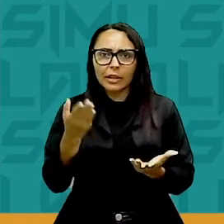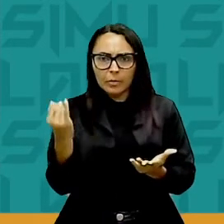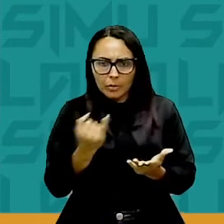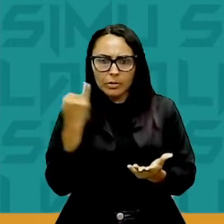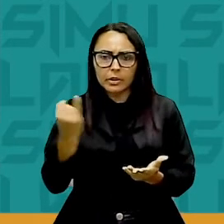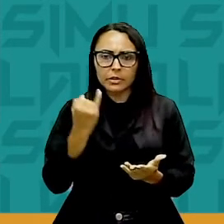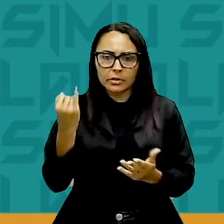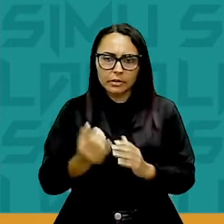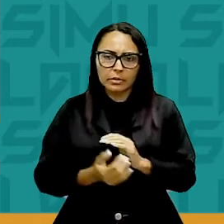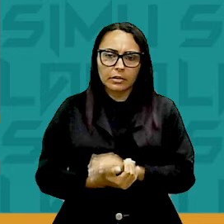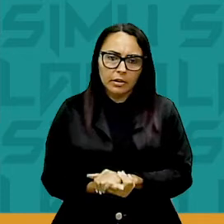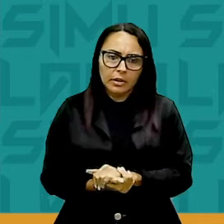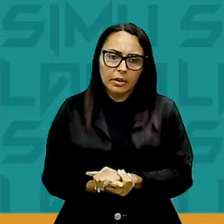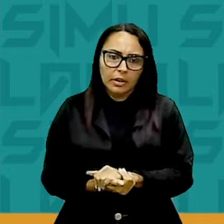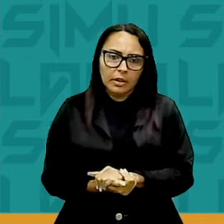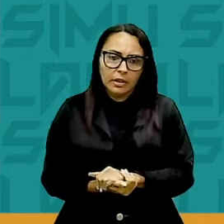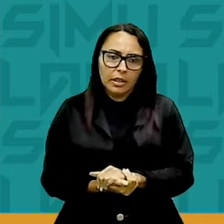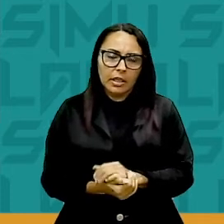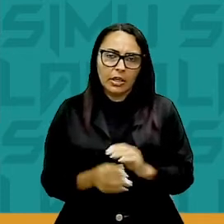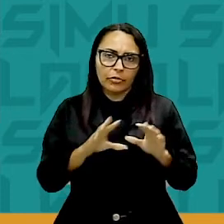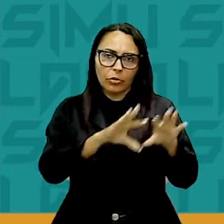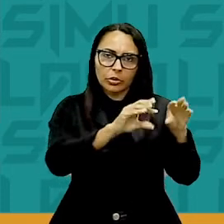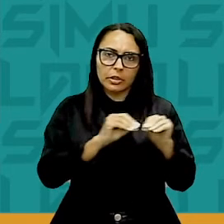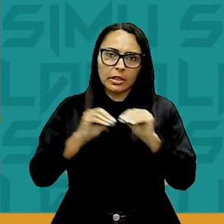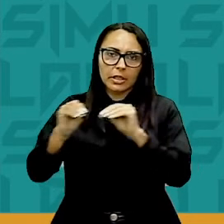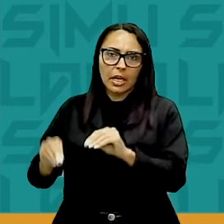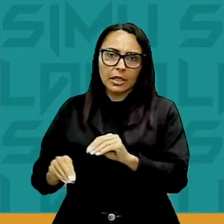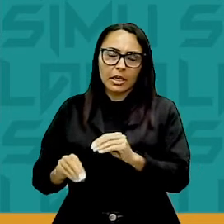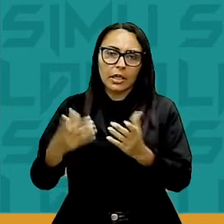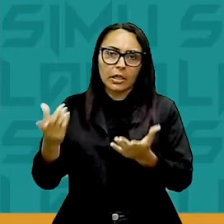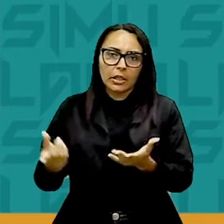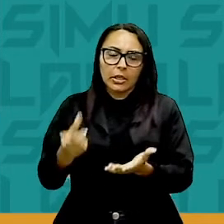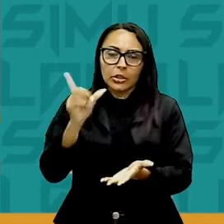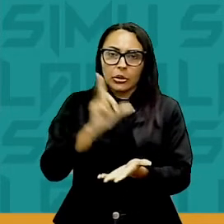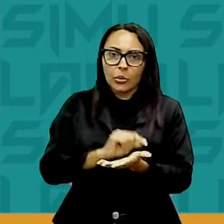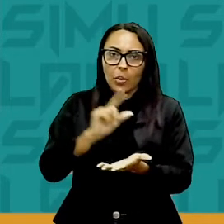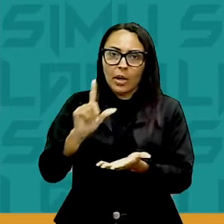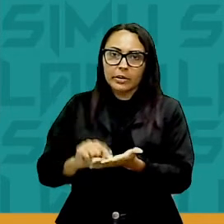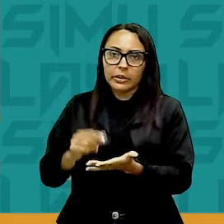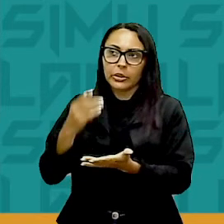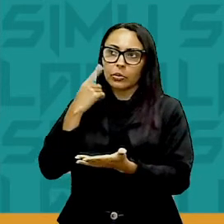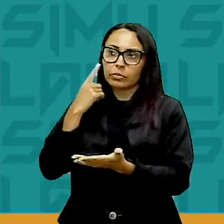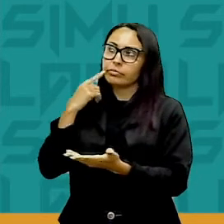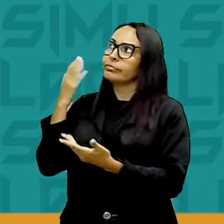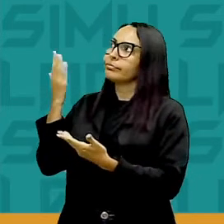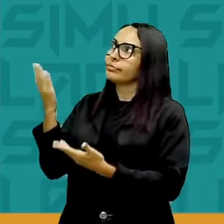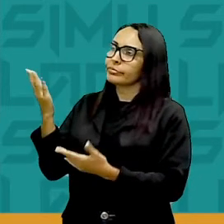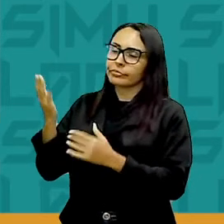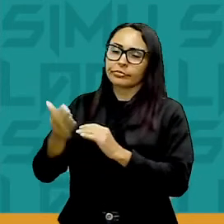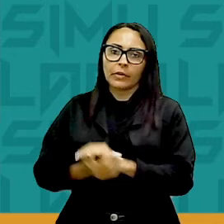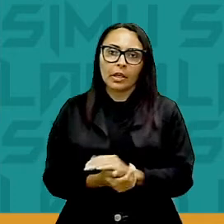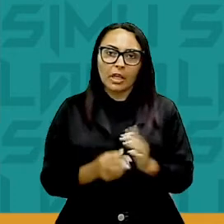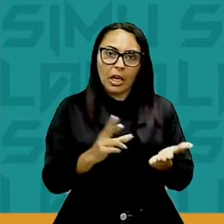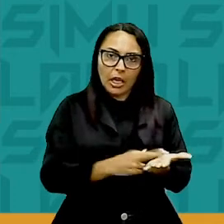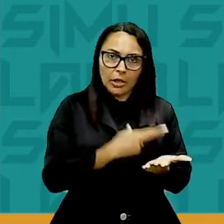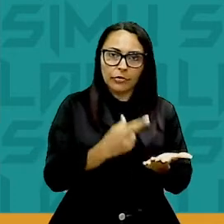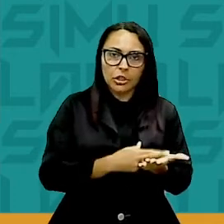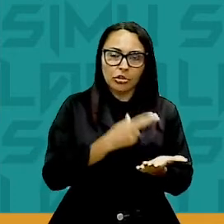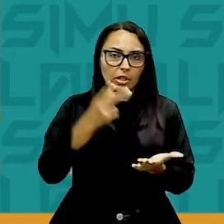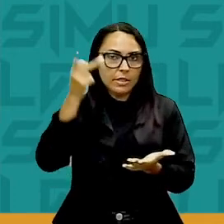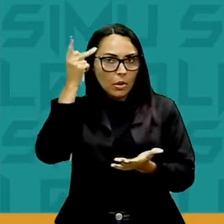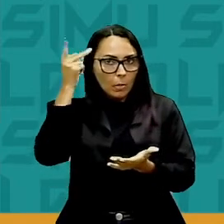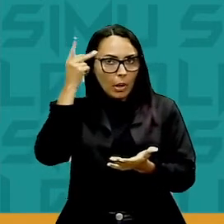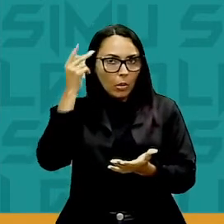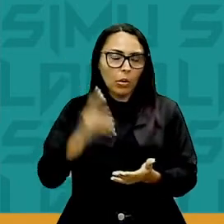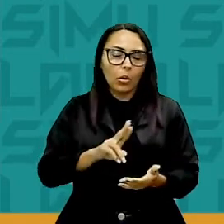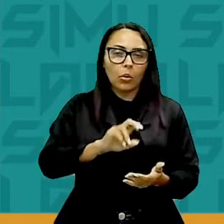Foi retirada de um artigo da revista da Universidade de São Paulo, conhecida como USP,